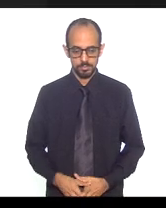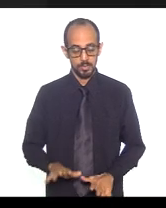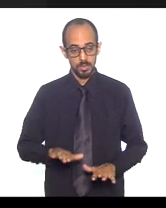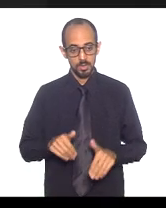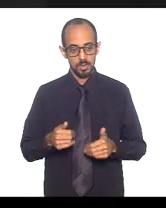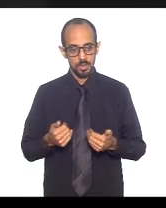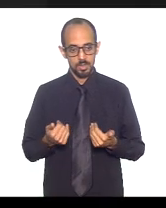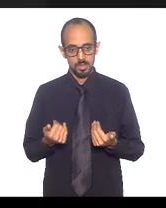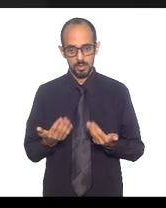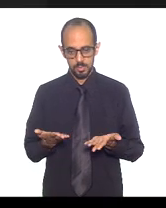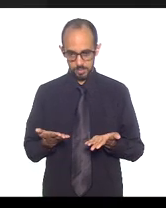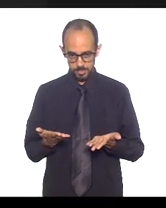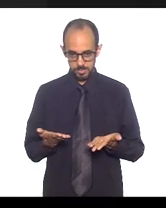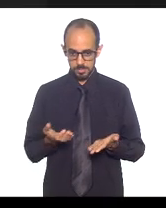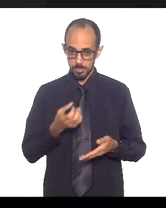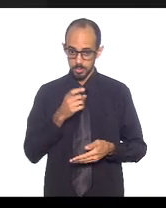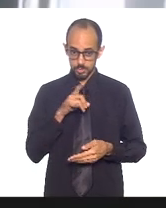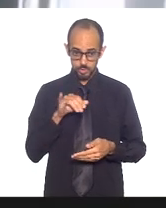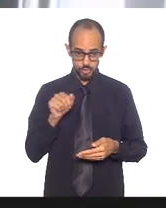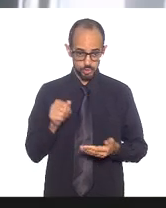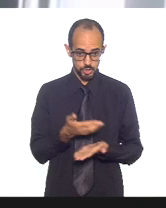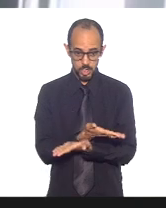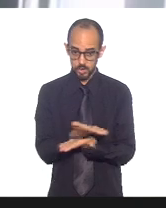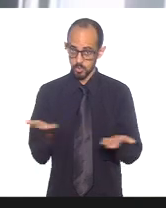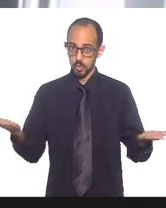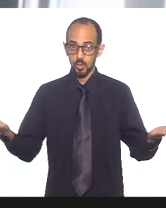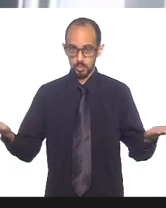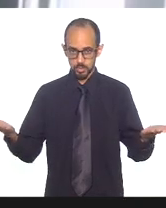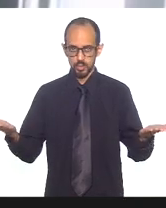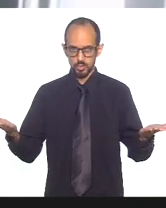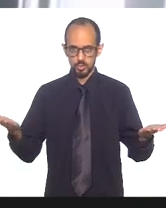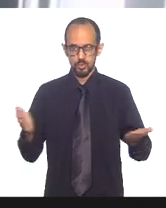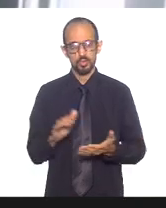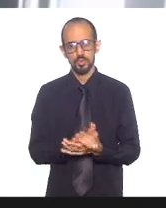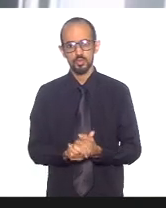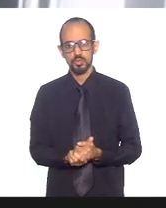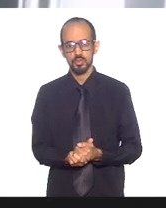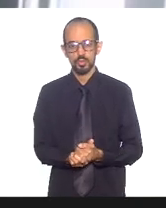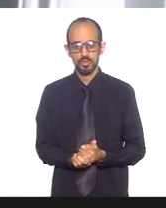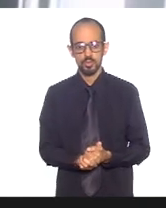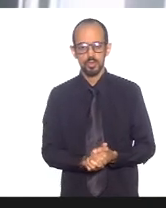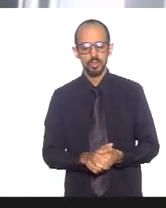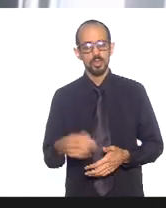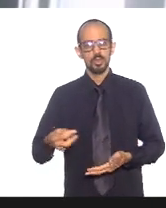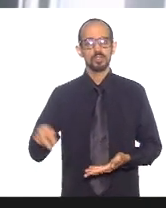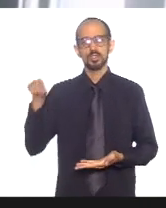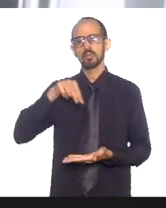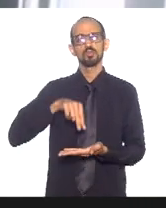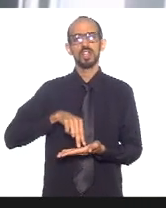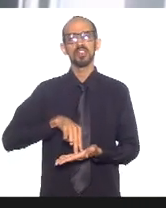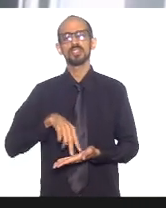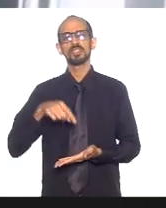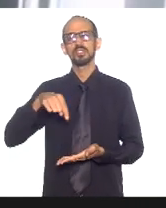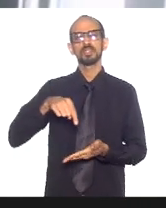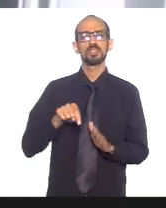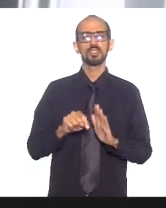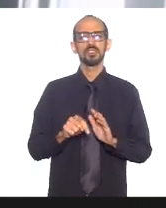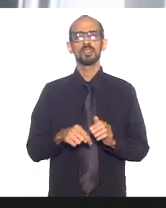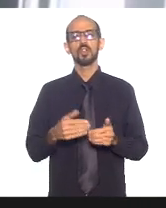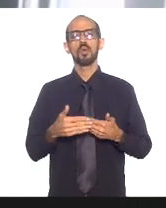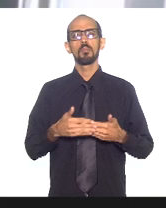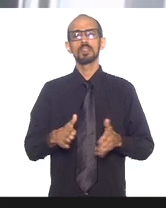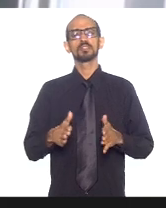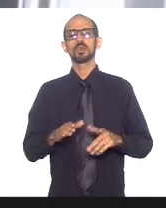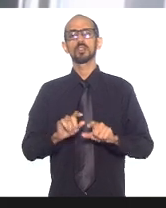Bem, bom dia a todas, bom dia a todos. Estamos iniciando, nesse